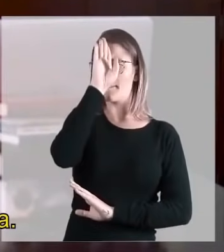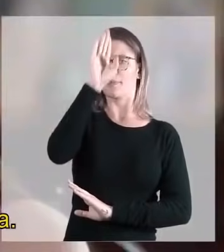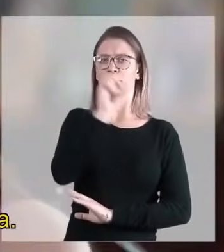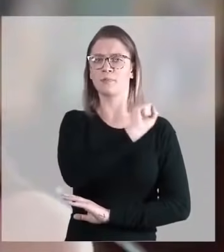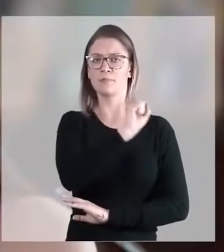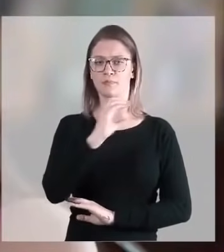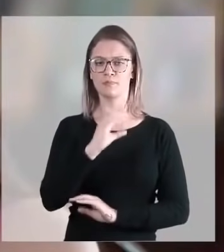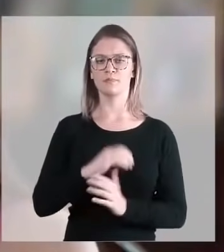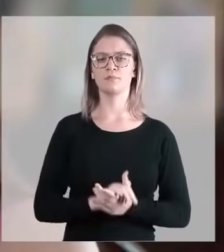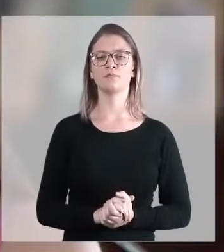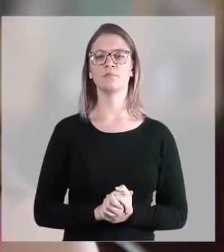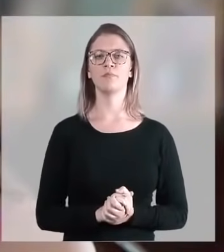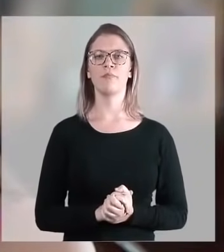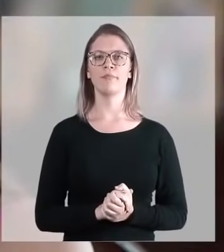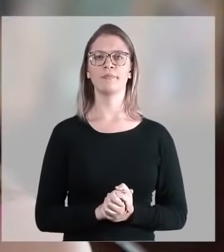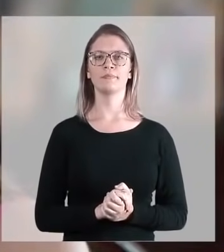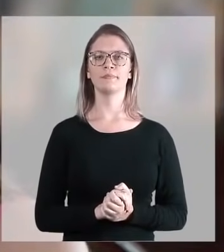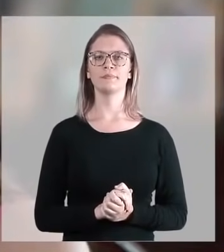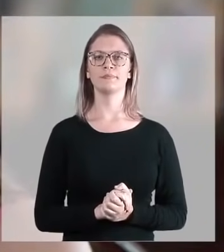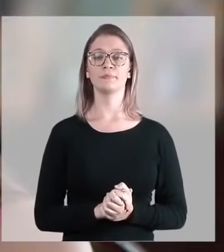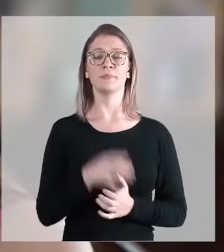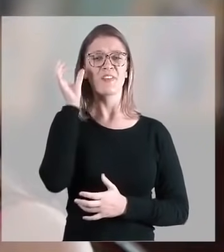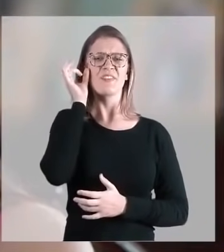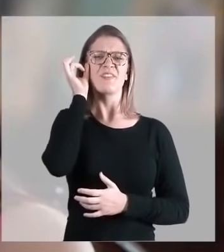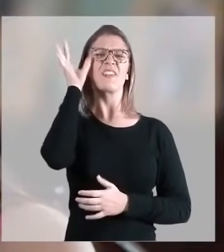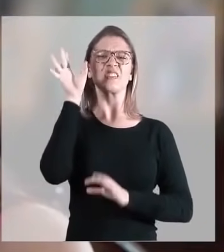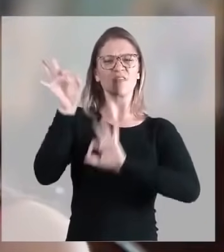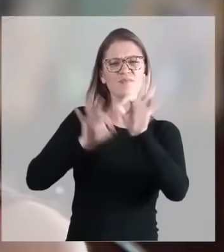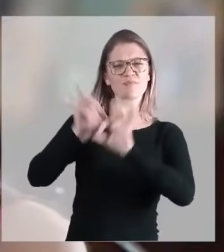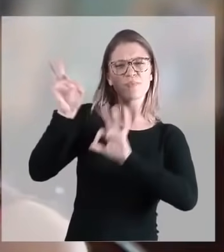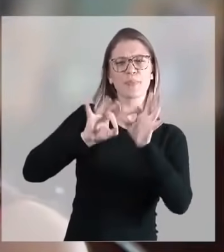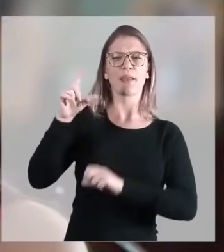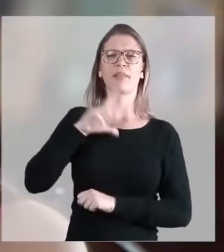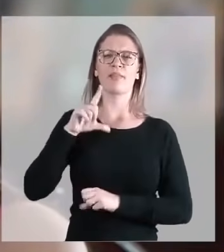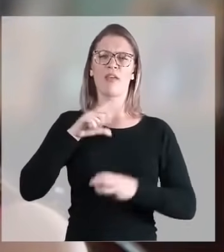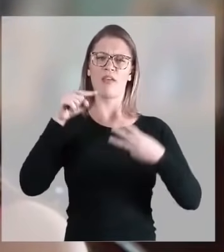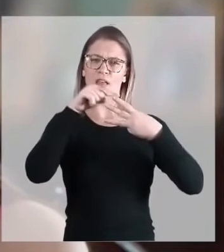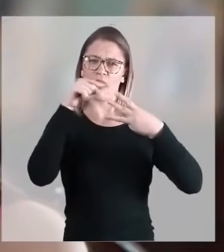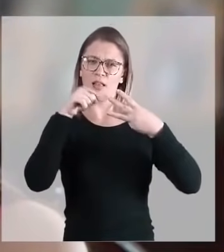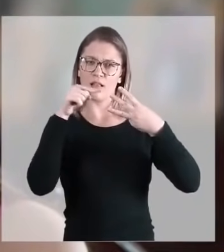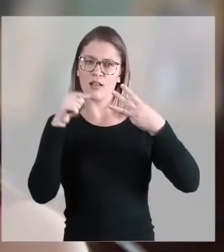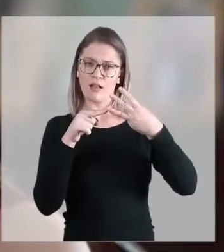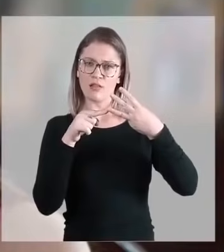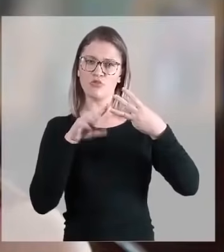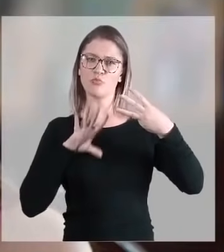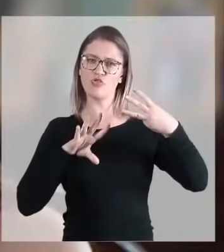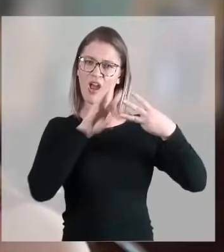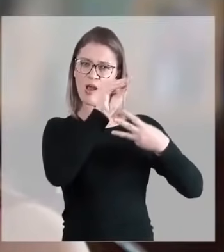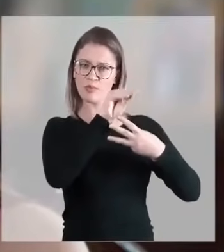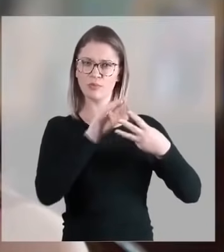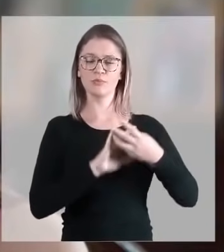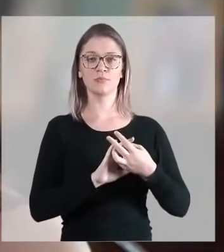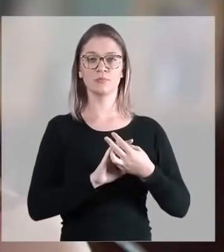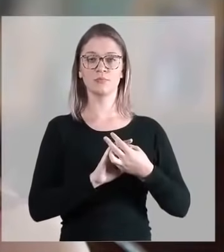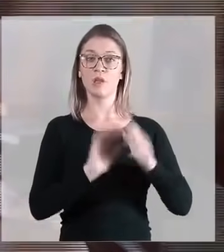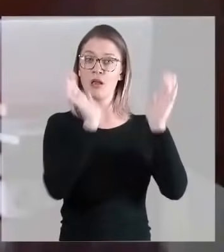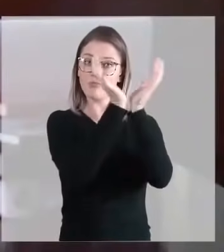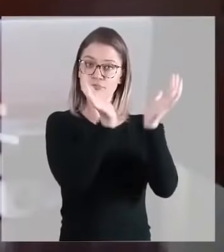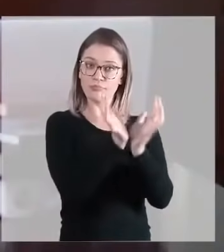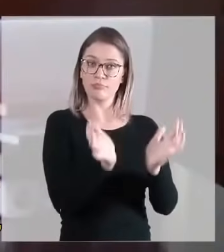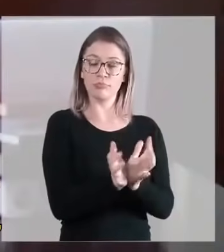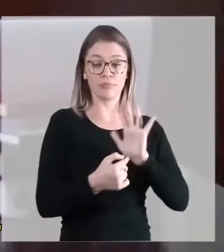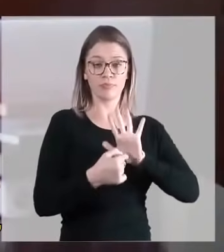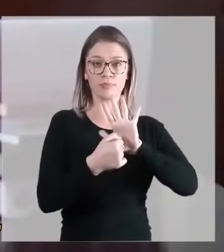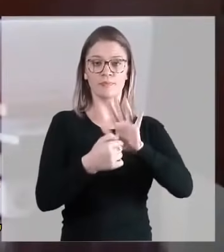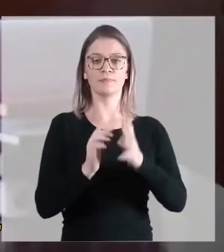Santa Catarina. Para facilitar o entendimento, separei esses abusos em três tipos. Eu classifiquei em três tipos e vou apresentá-los assim para os